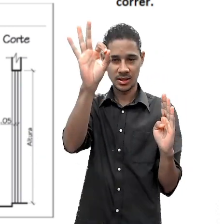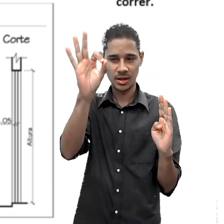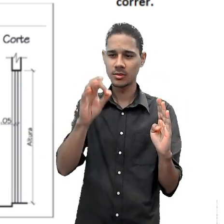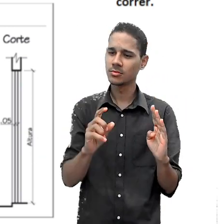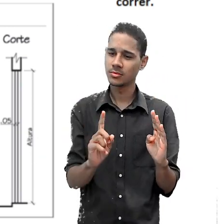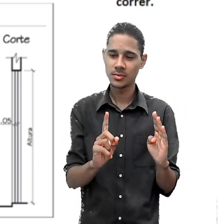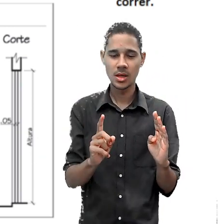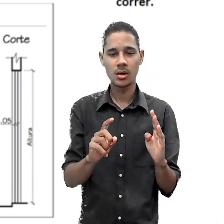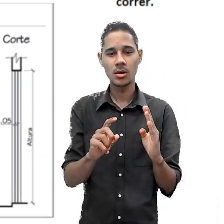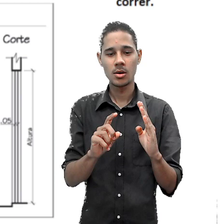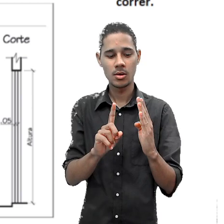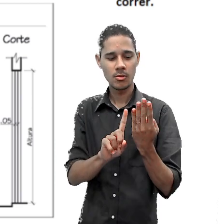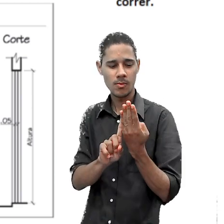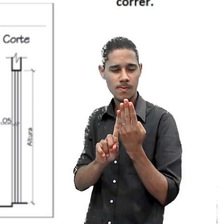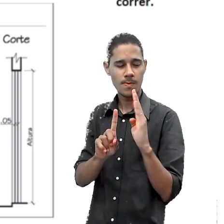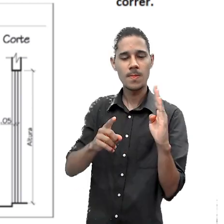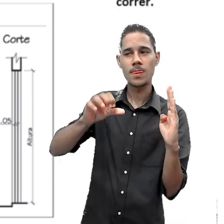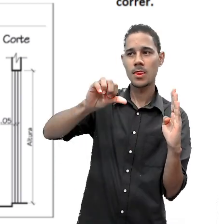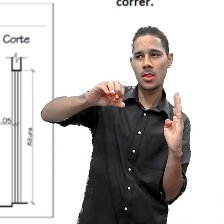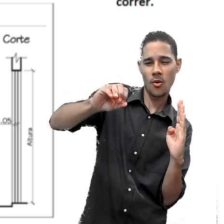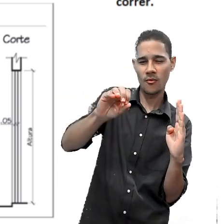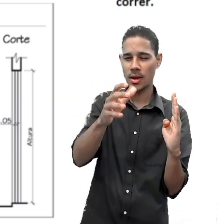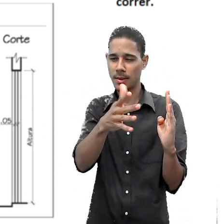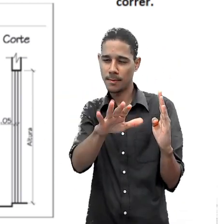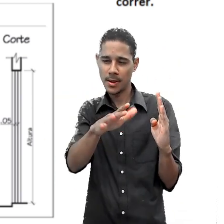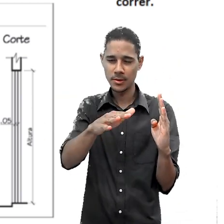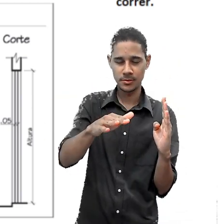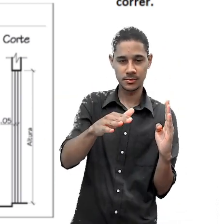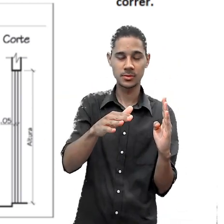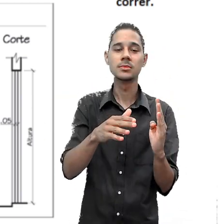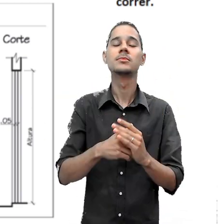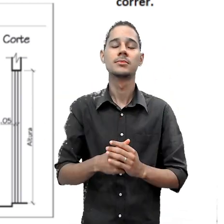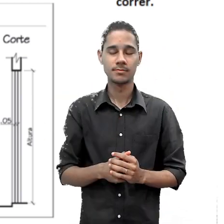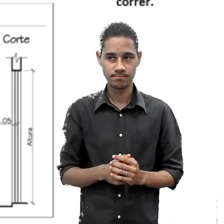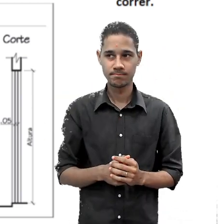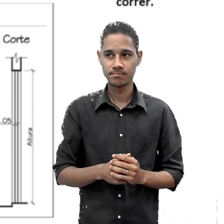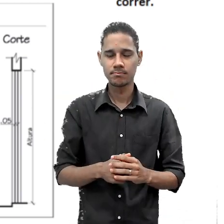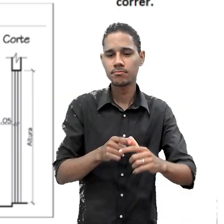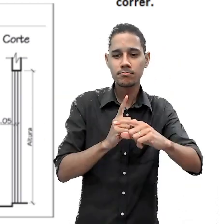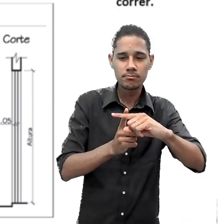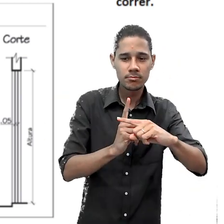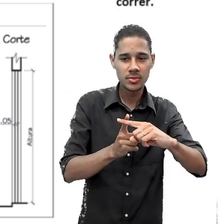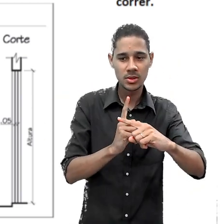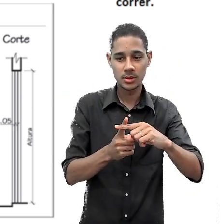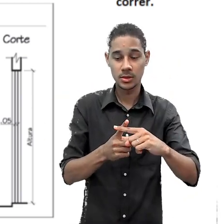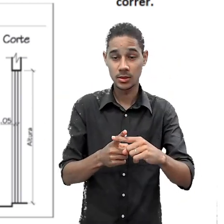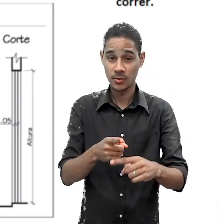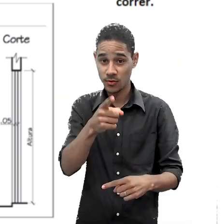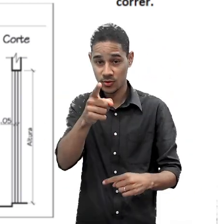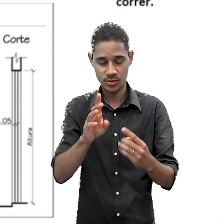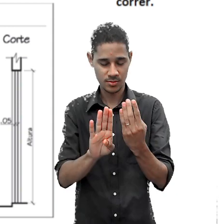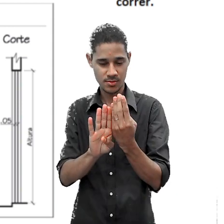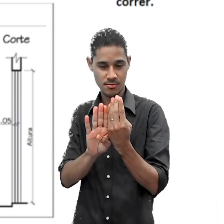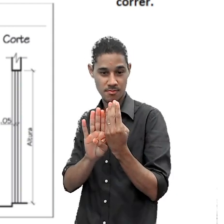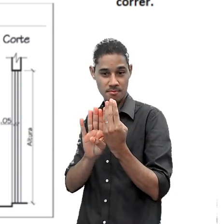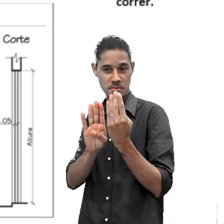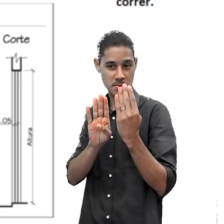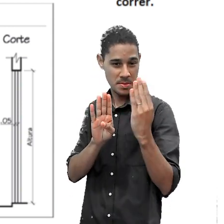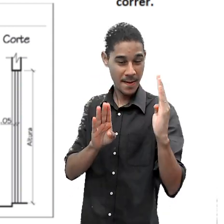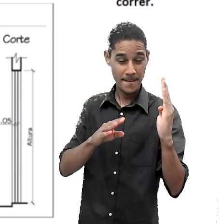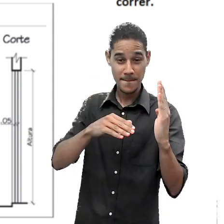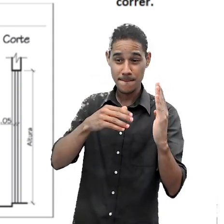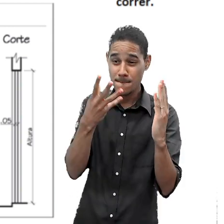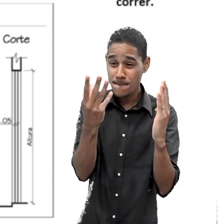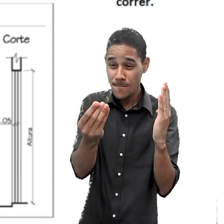ser de 90 ou um pouco mais ou menos, né? Por quê? Porque se você der muito espaço à